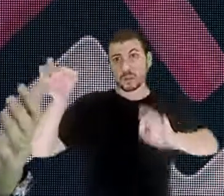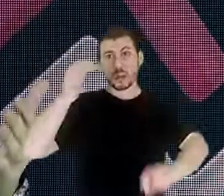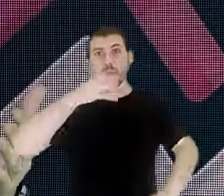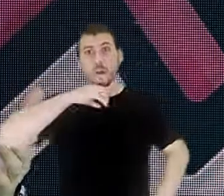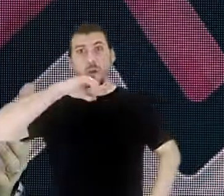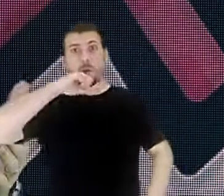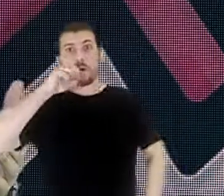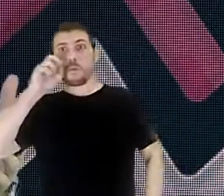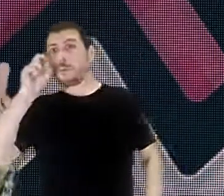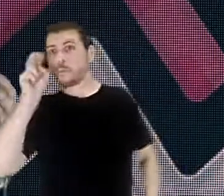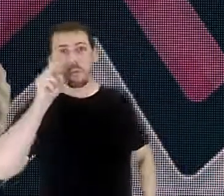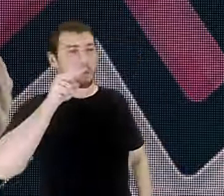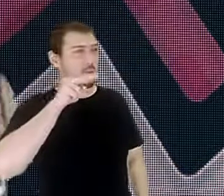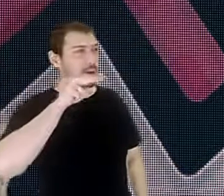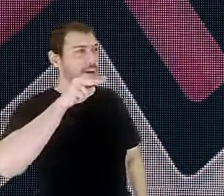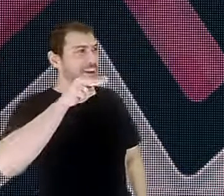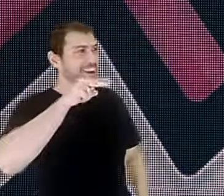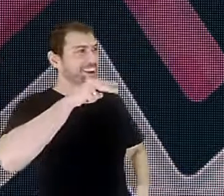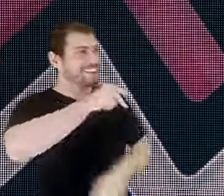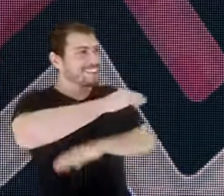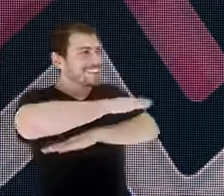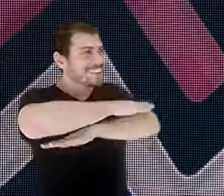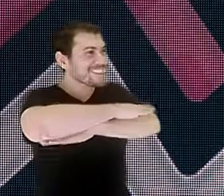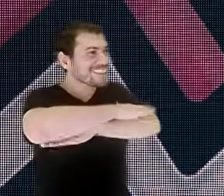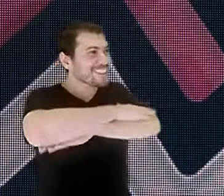meu pai a me esperar,